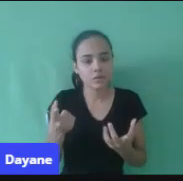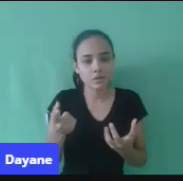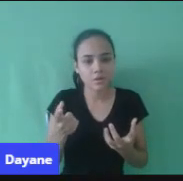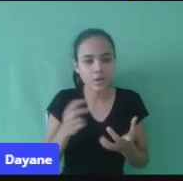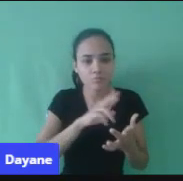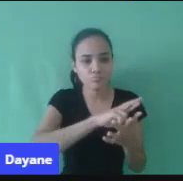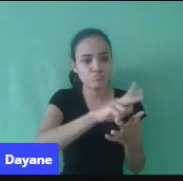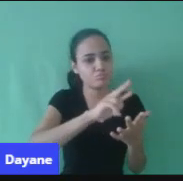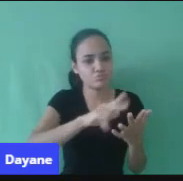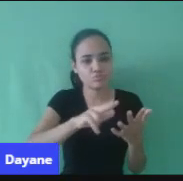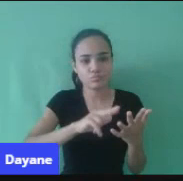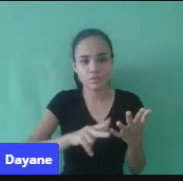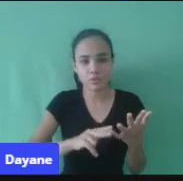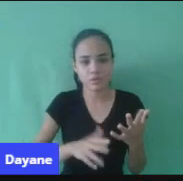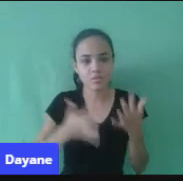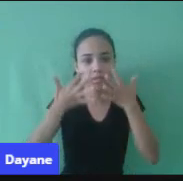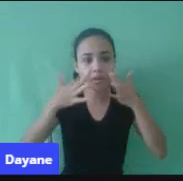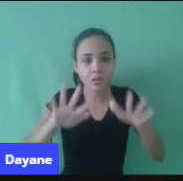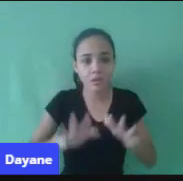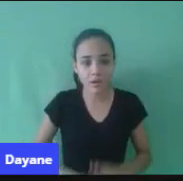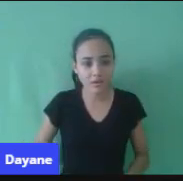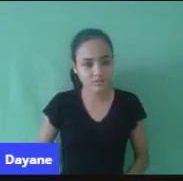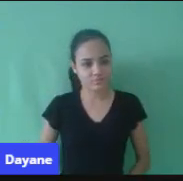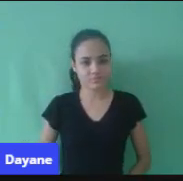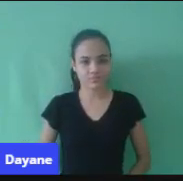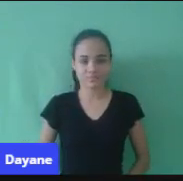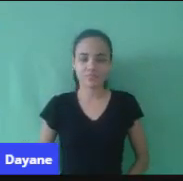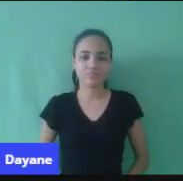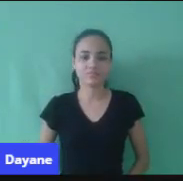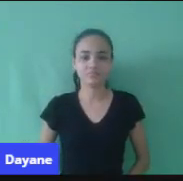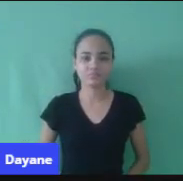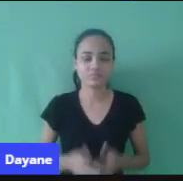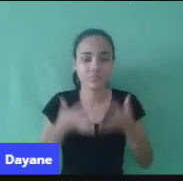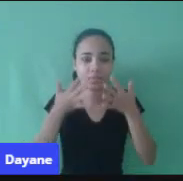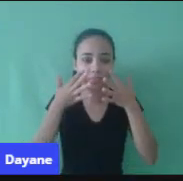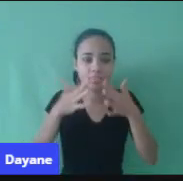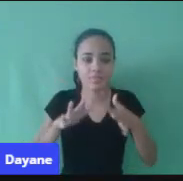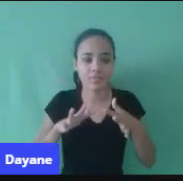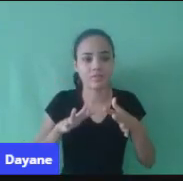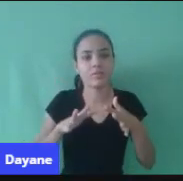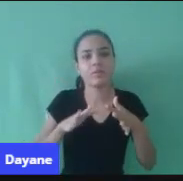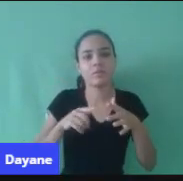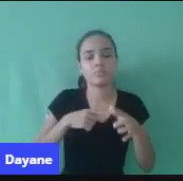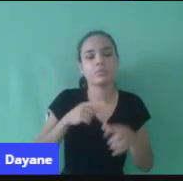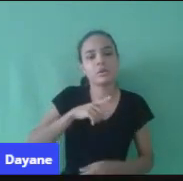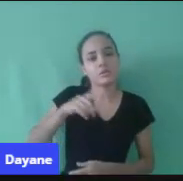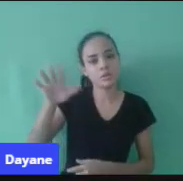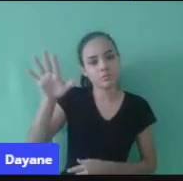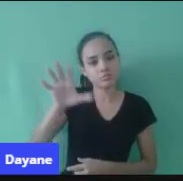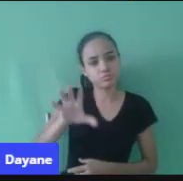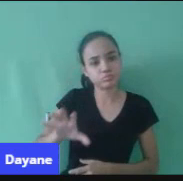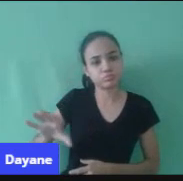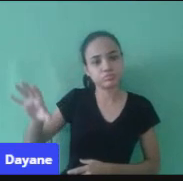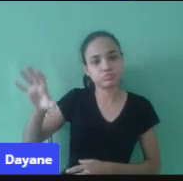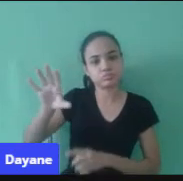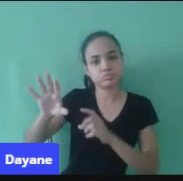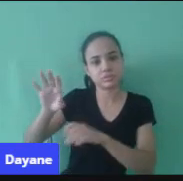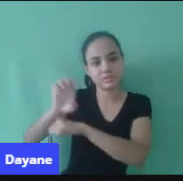Então, nós estamos aí, né, na parte central do estado, né, na